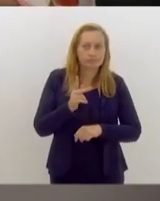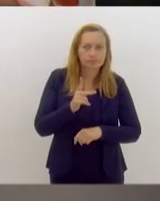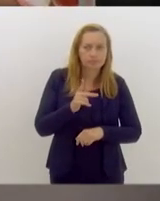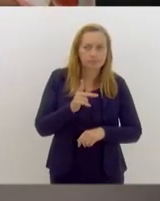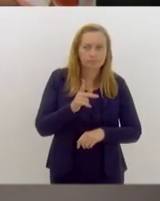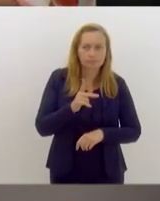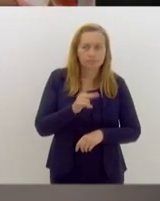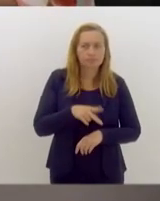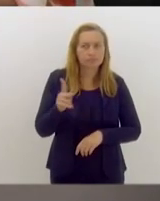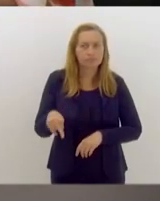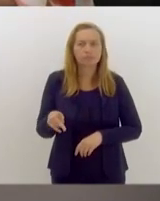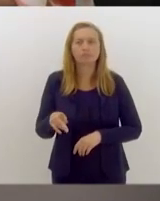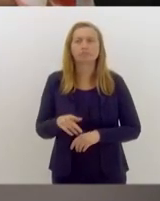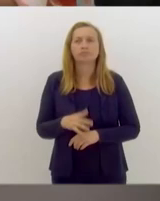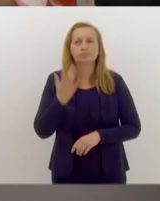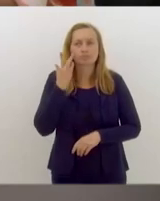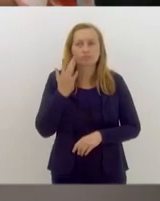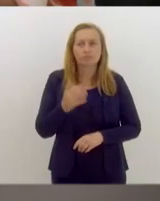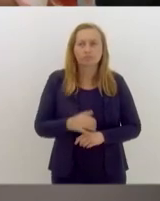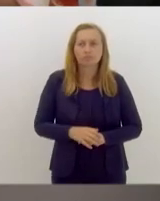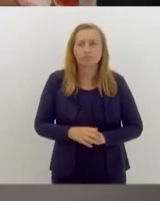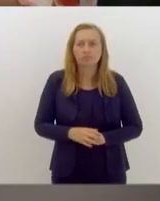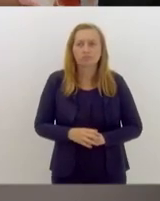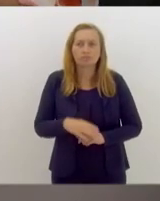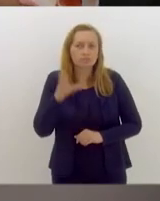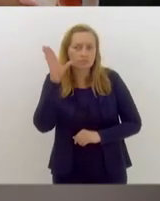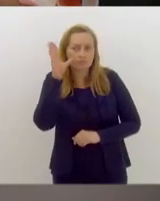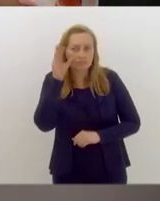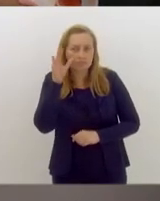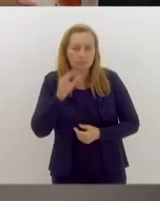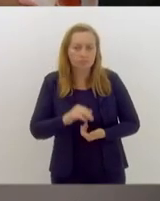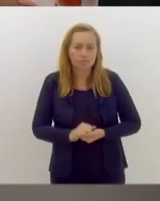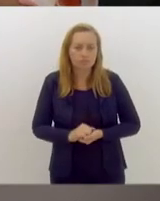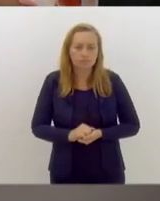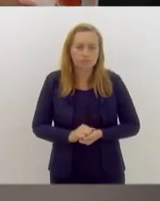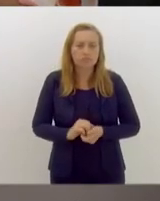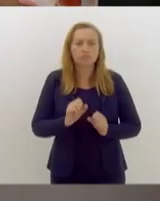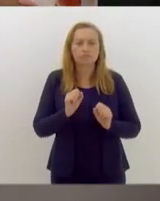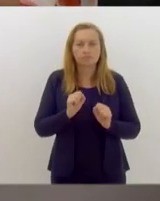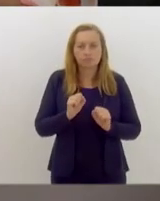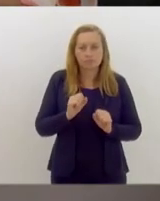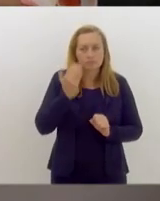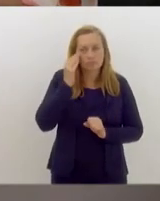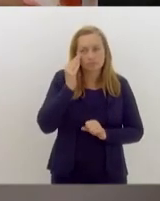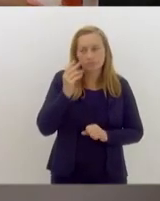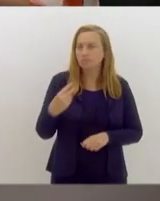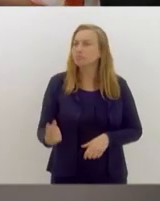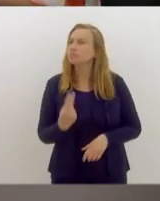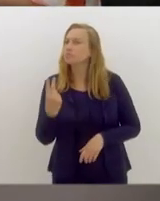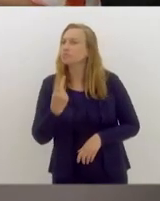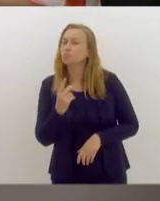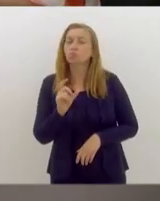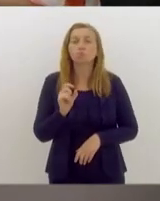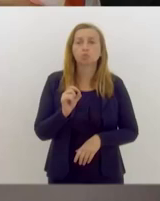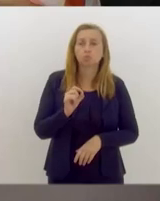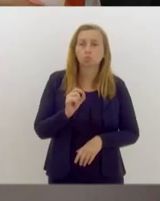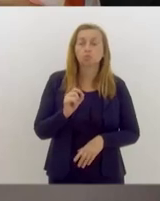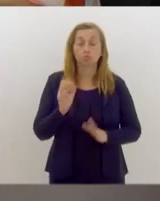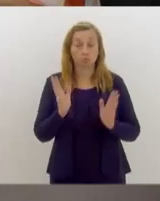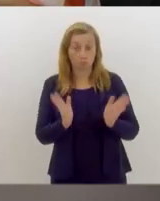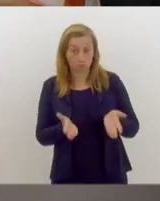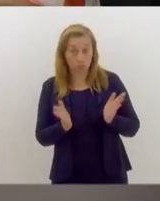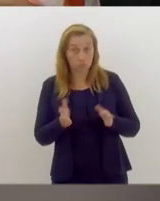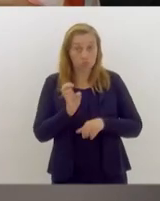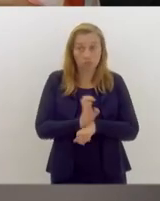professores, né? E eu acho curioso o que nós podemos compreender como valorização, tendo em vista que hoje